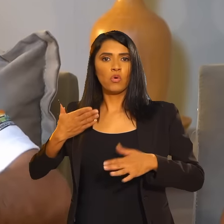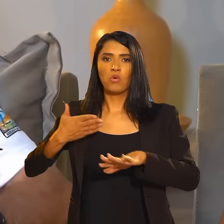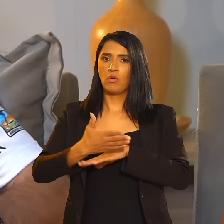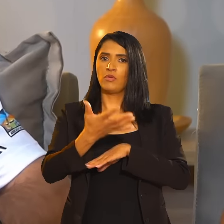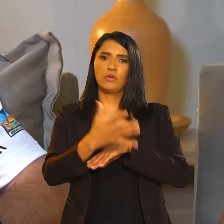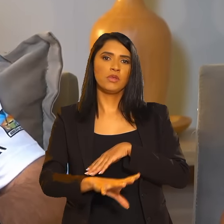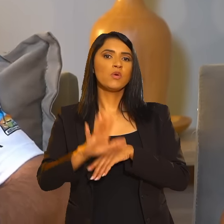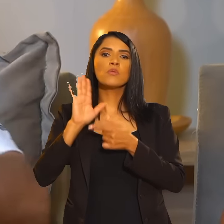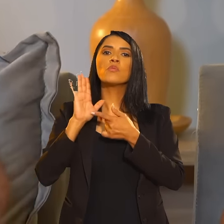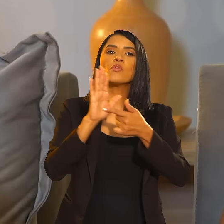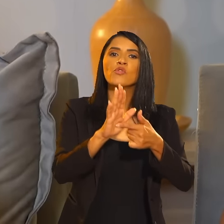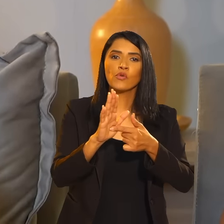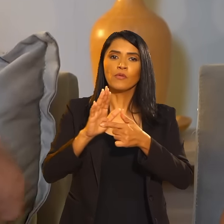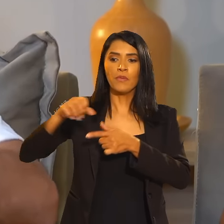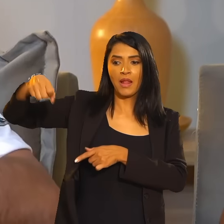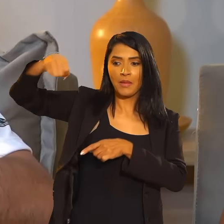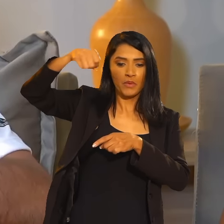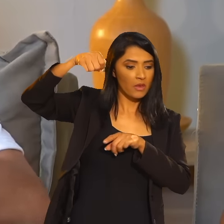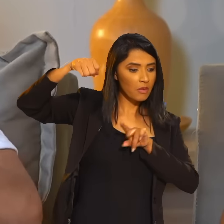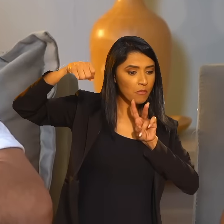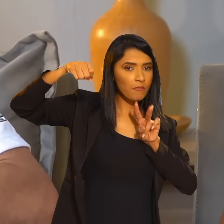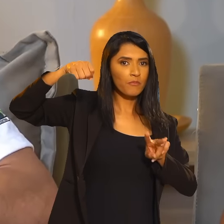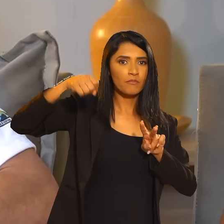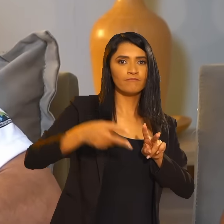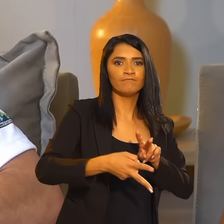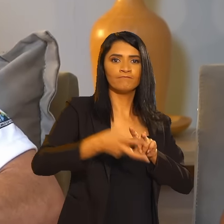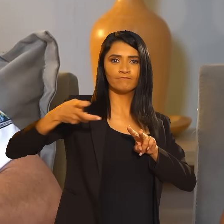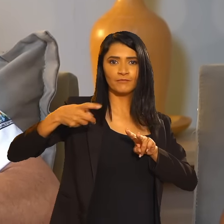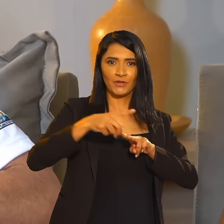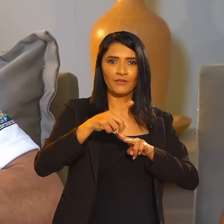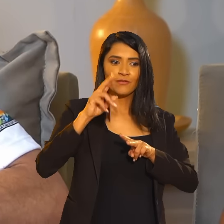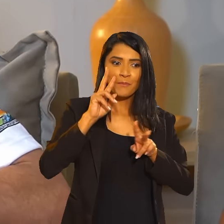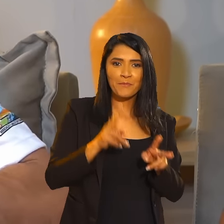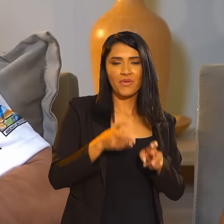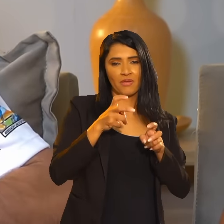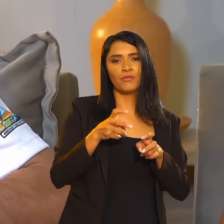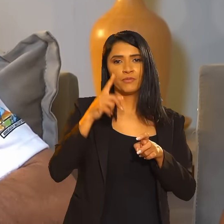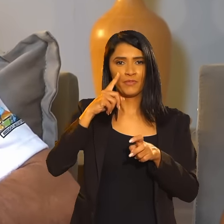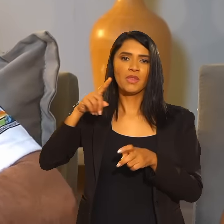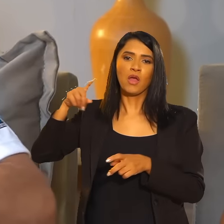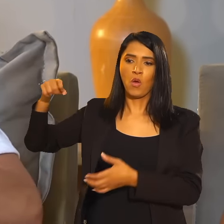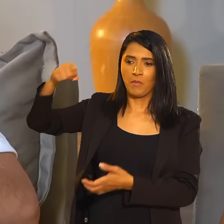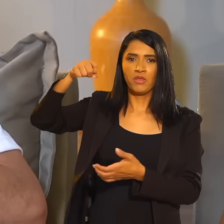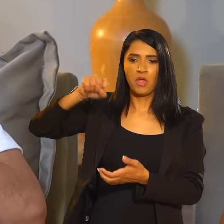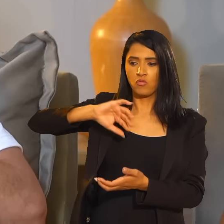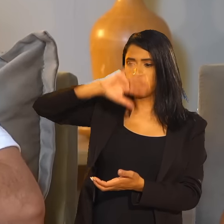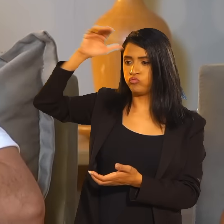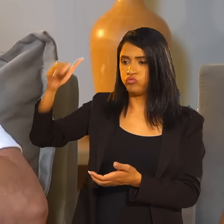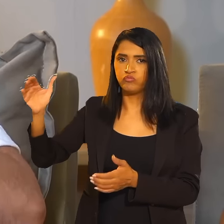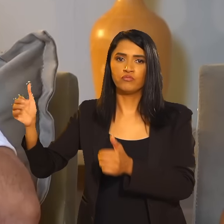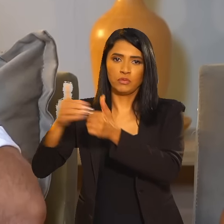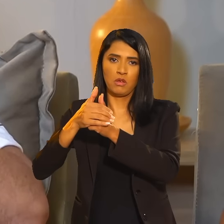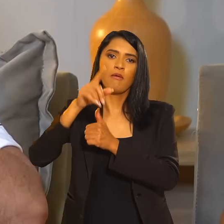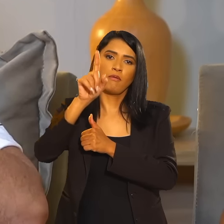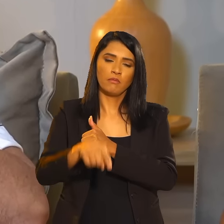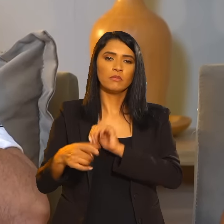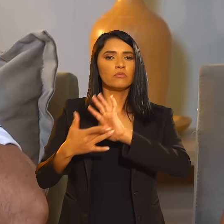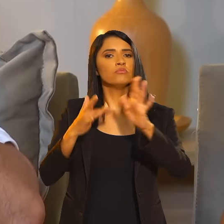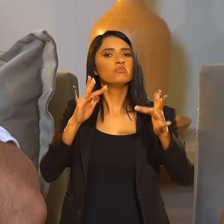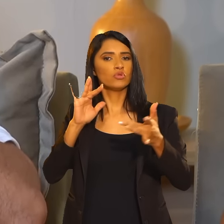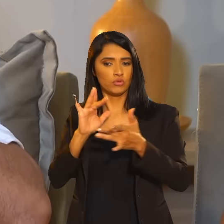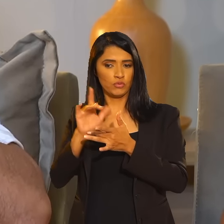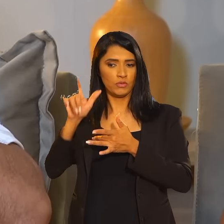Que mostrou, foi a lamparina que estava ali numa posição melhorzinha e tal. Então, a lamparina e o cesto é isso. E Jesus deixa claro uma